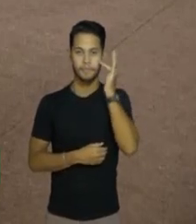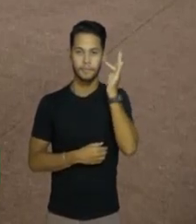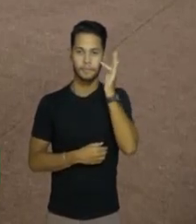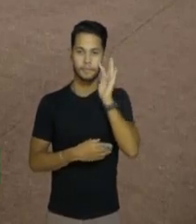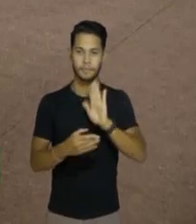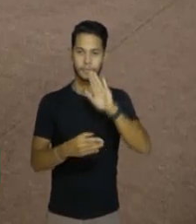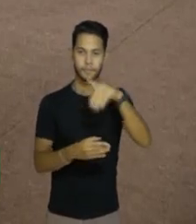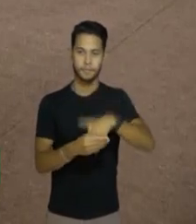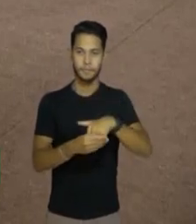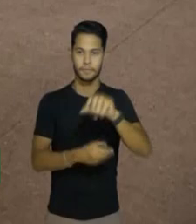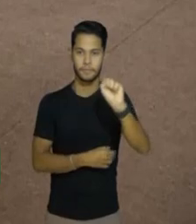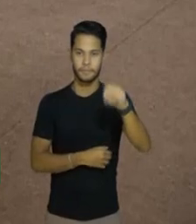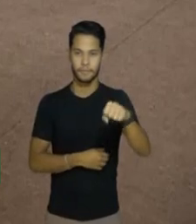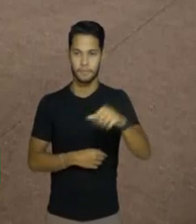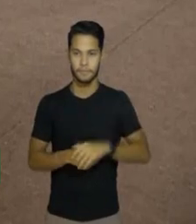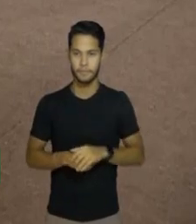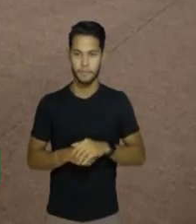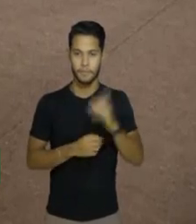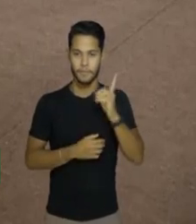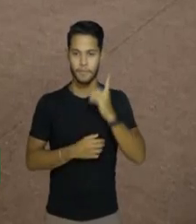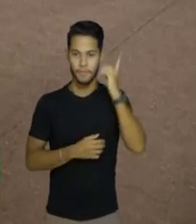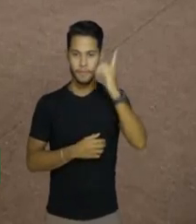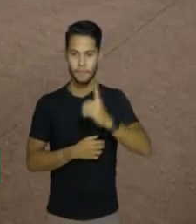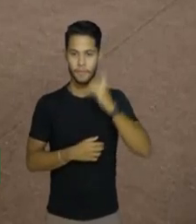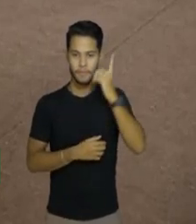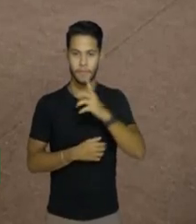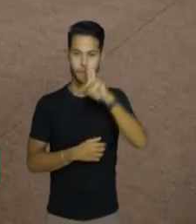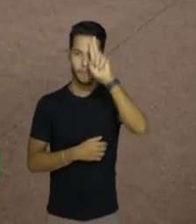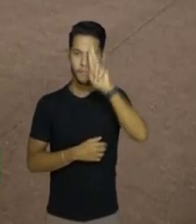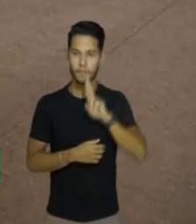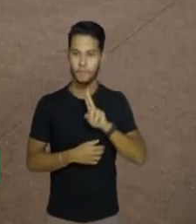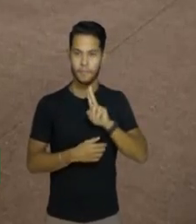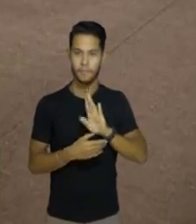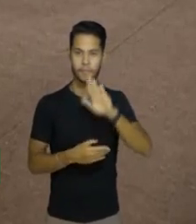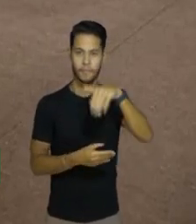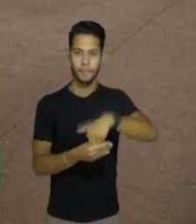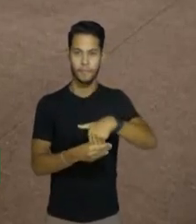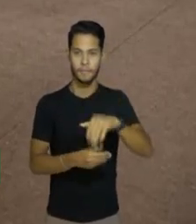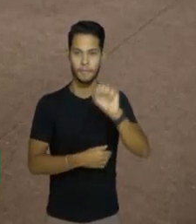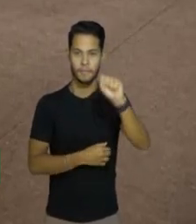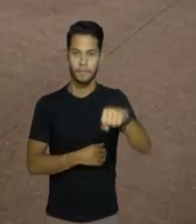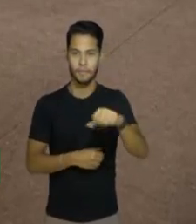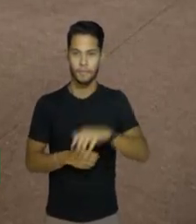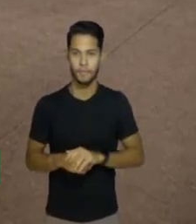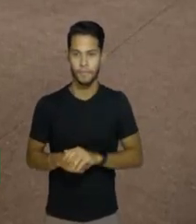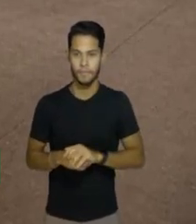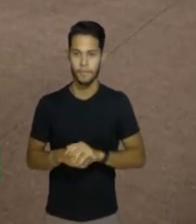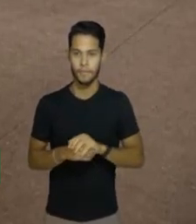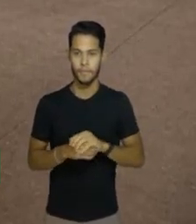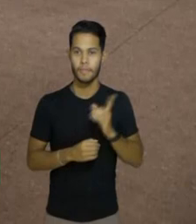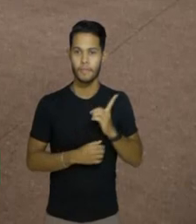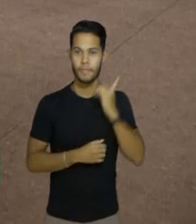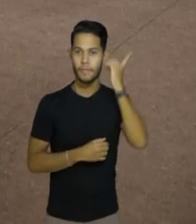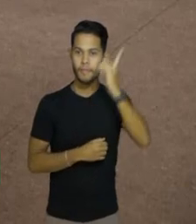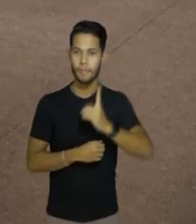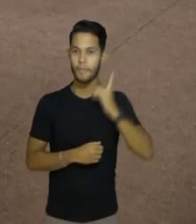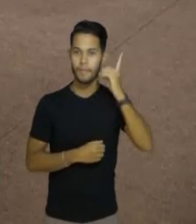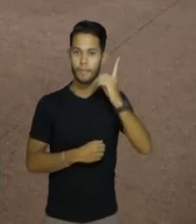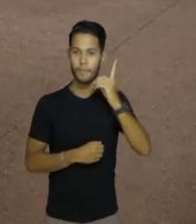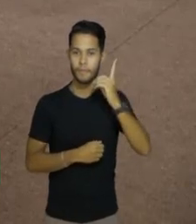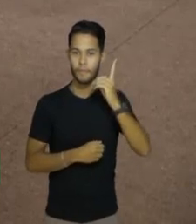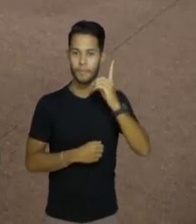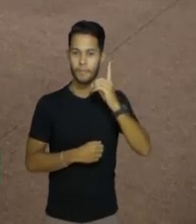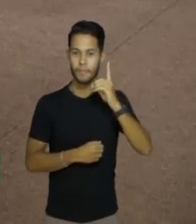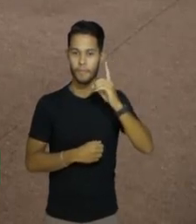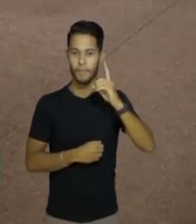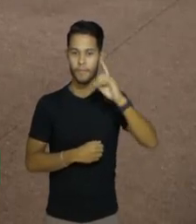Krelink vota sim. Como vota deputado Ivan Atz? Deputado Ivan Atz vota sim. Como vota deputado Jair Mioto? Deputado